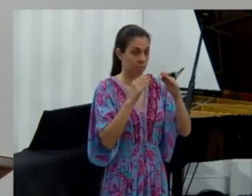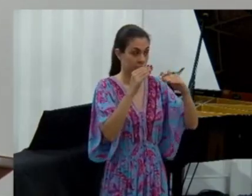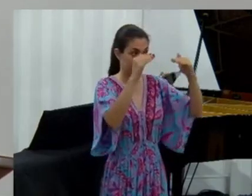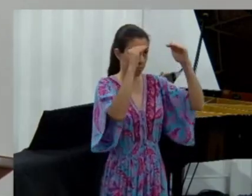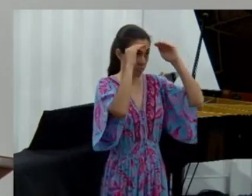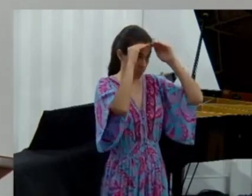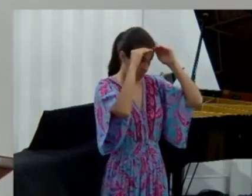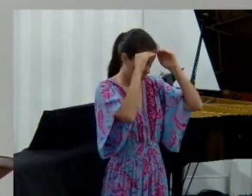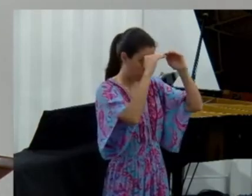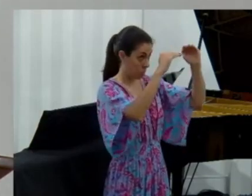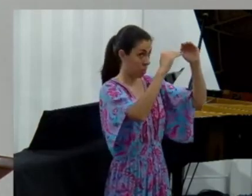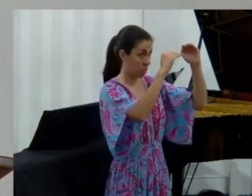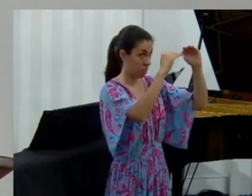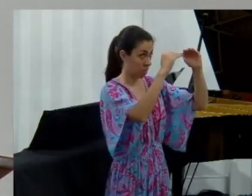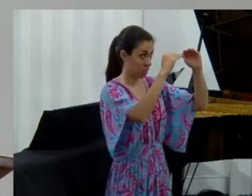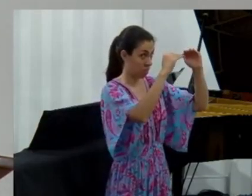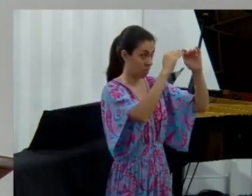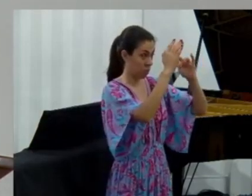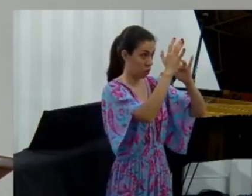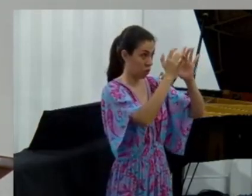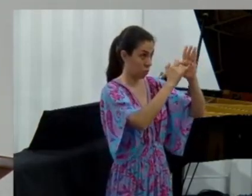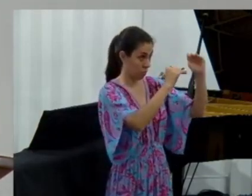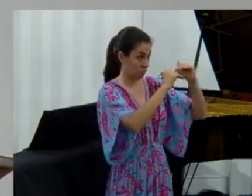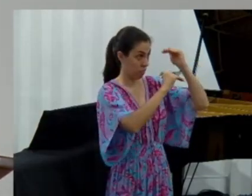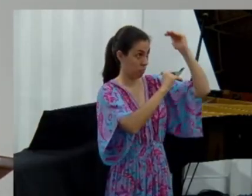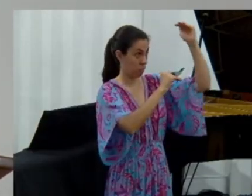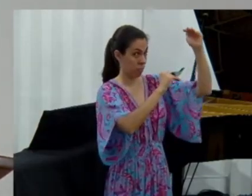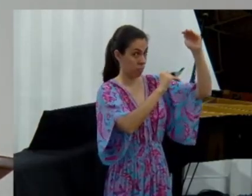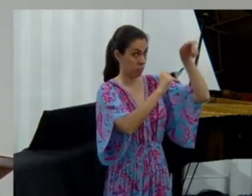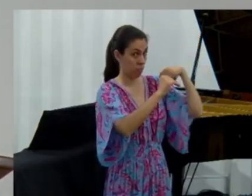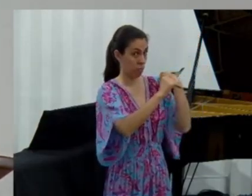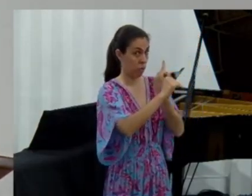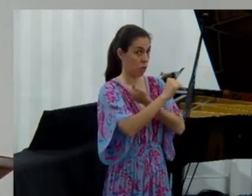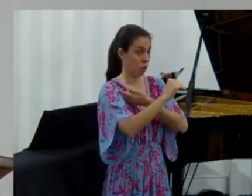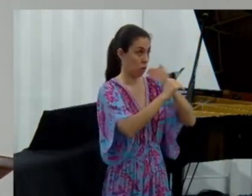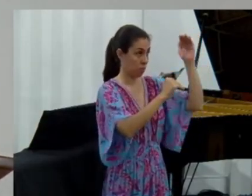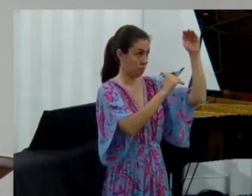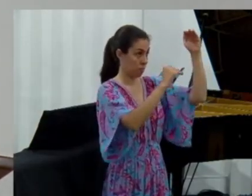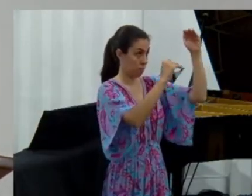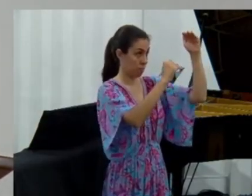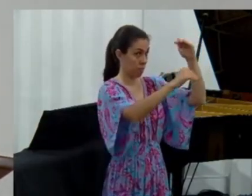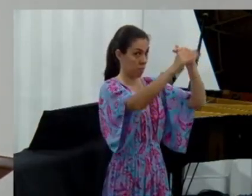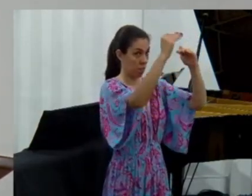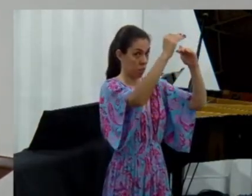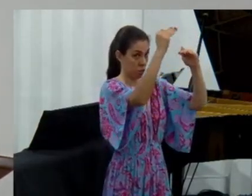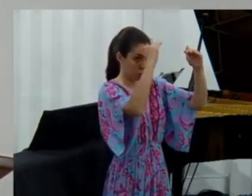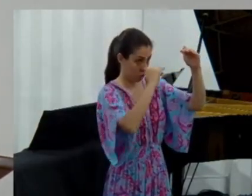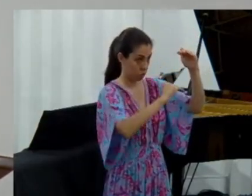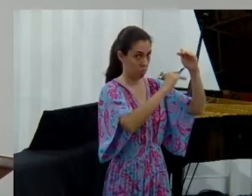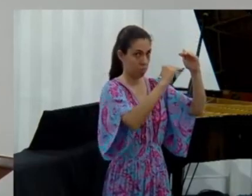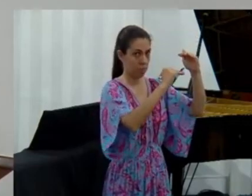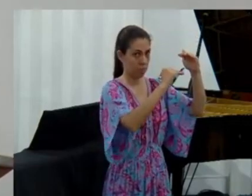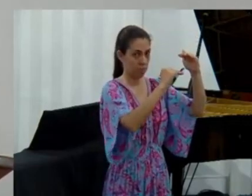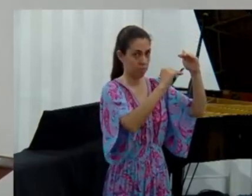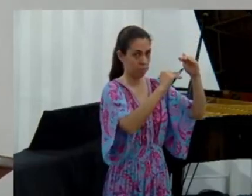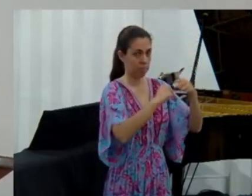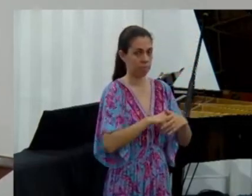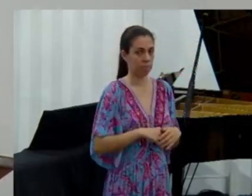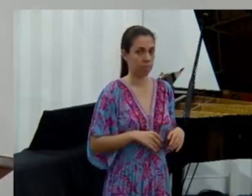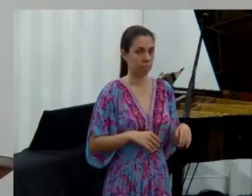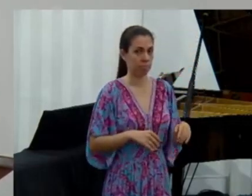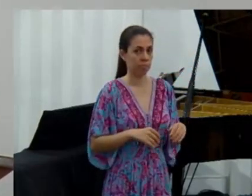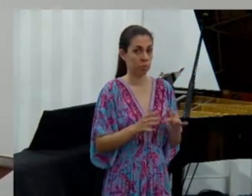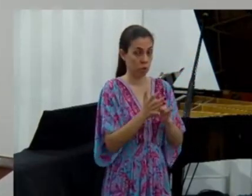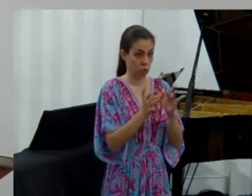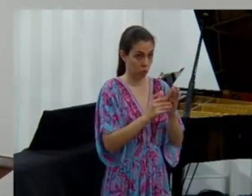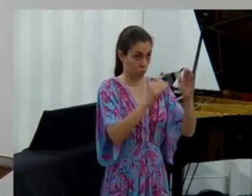tenhamos outra resposta a não ser nos submeter ao que Ele demanda de nós, a nos submeter ao